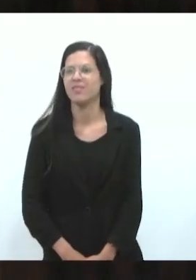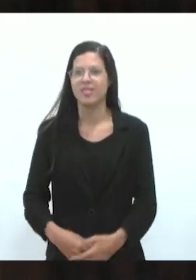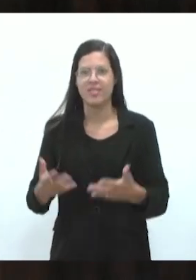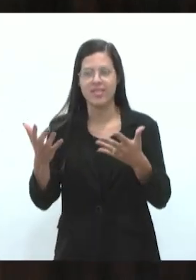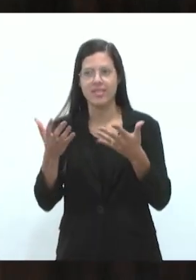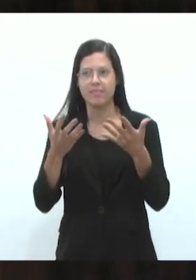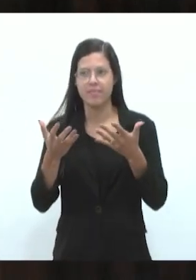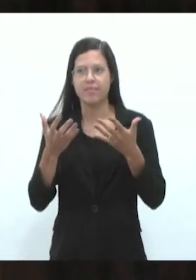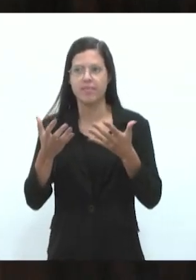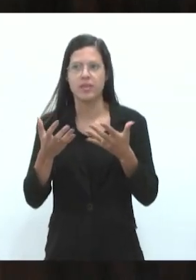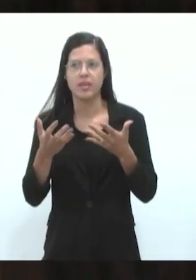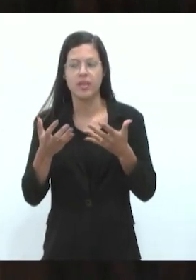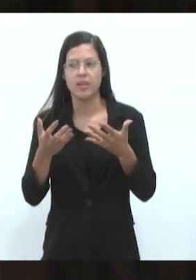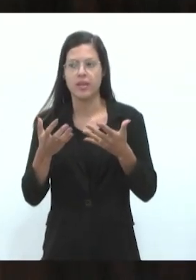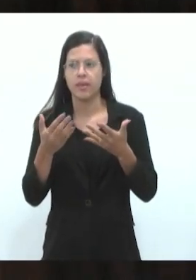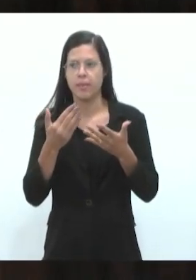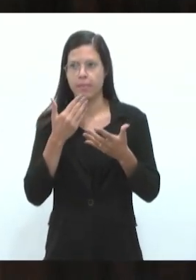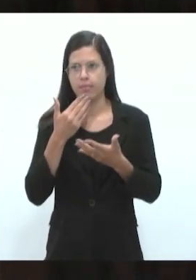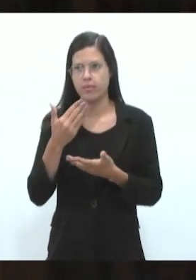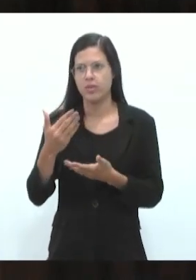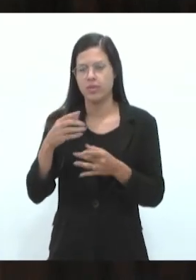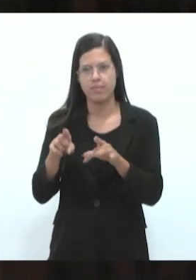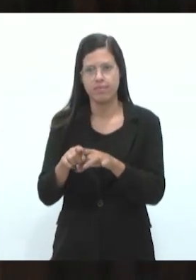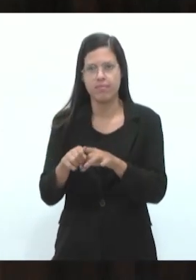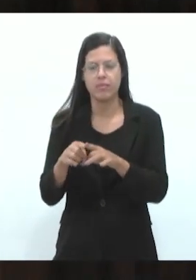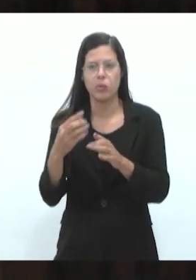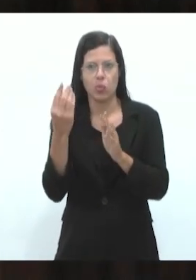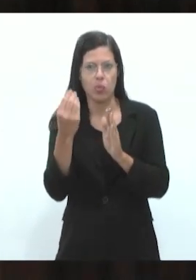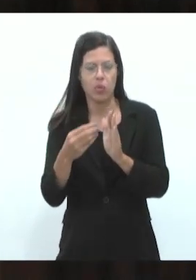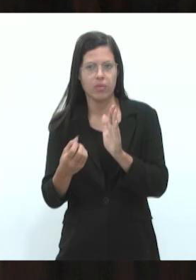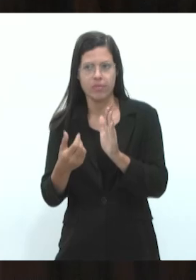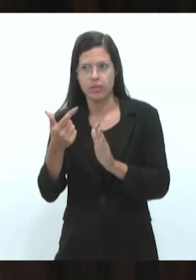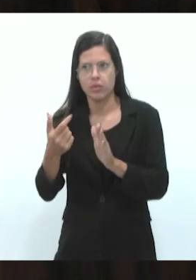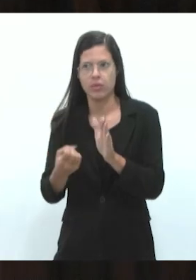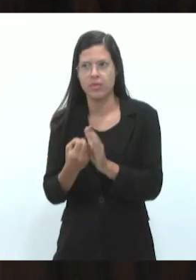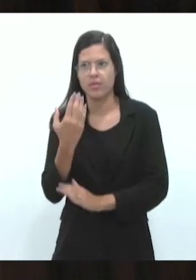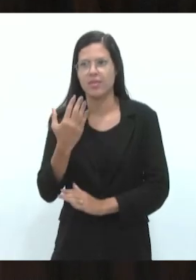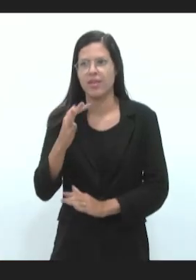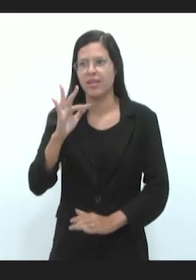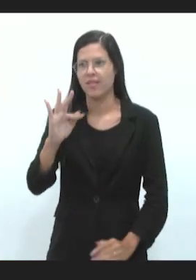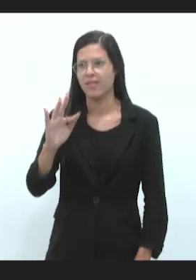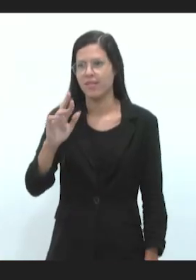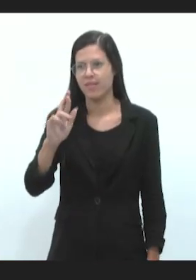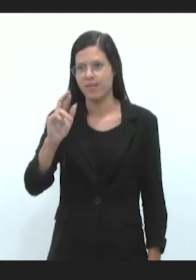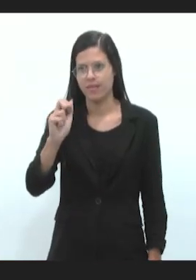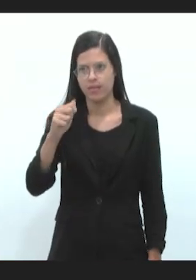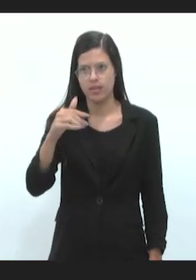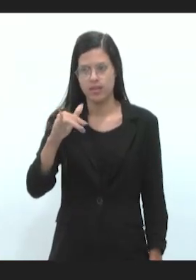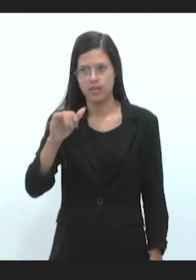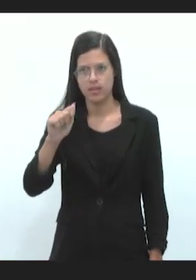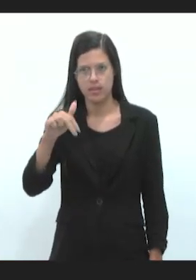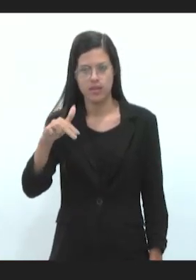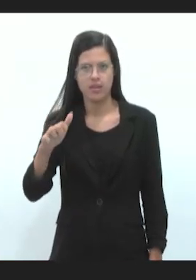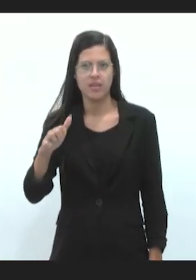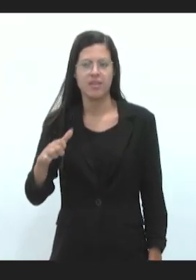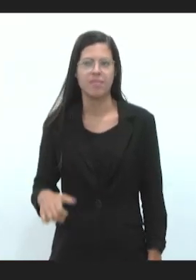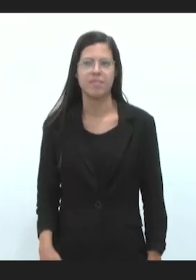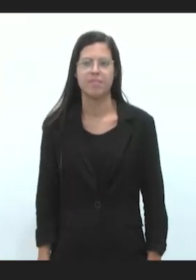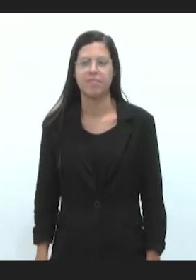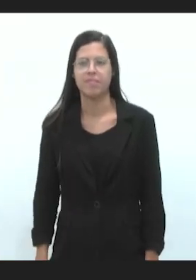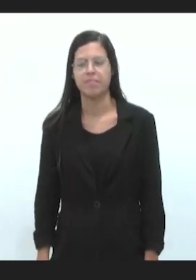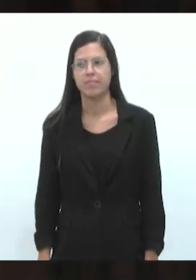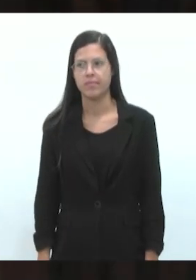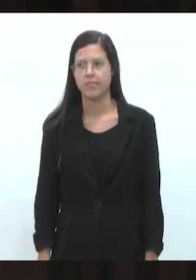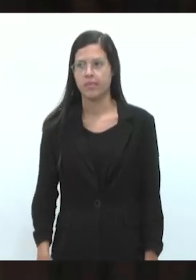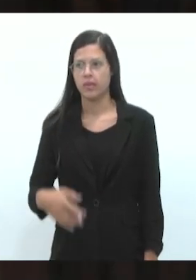gostaria de pedir a coautoria. Franciane, é que eu estou sem vídeo. Coautoria,